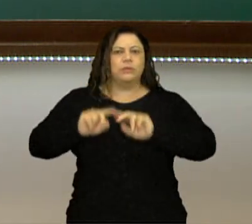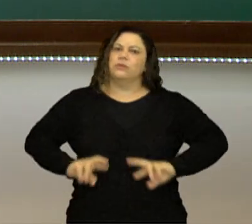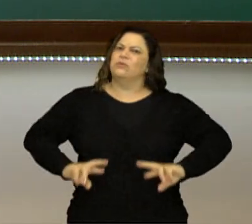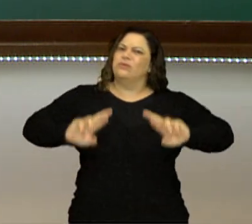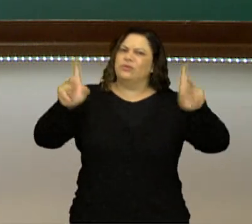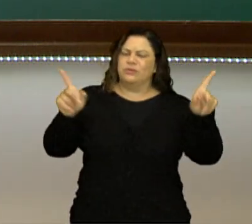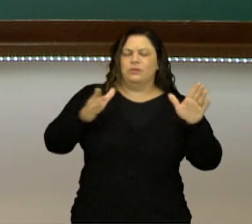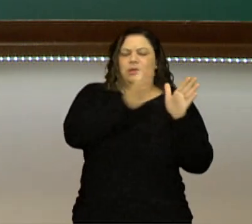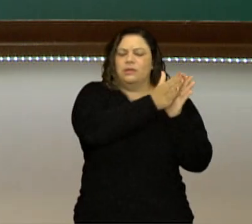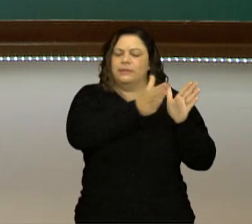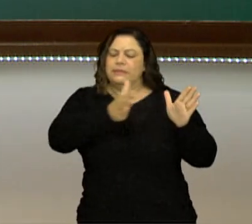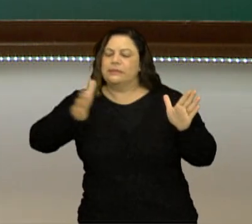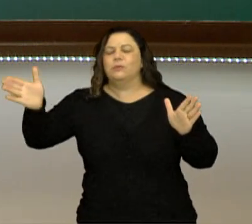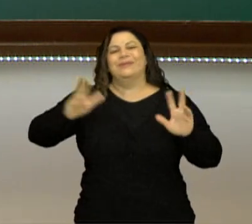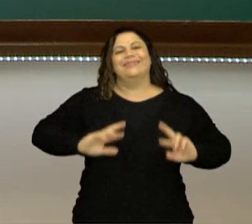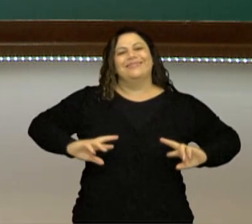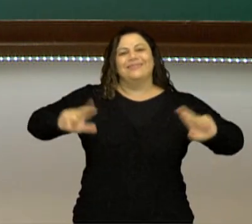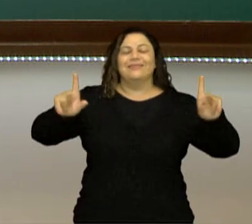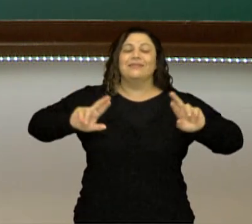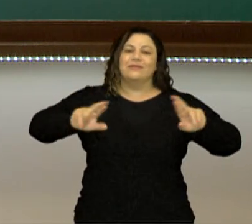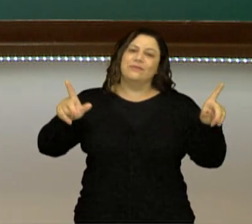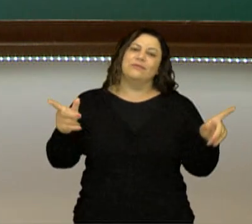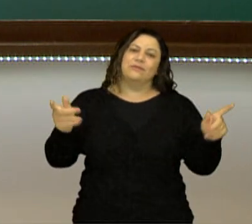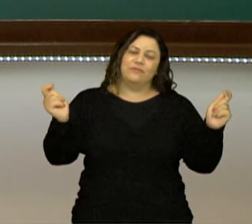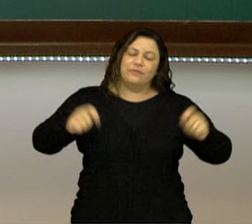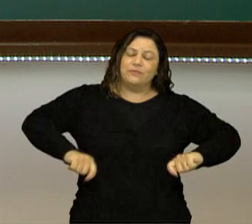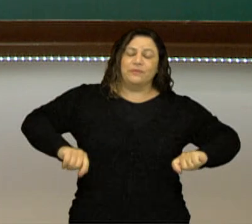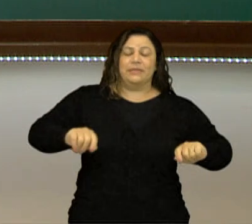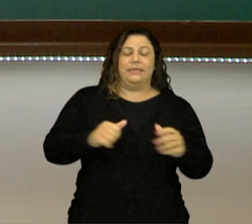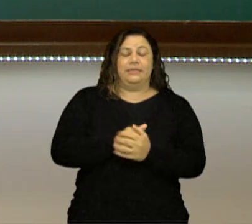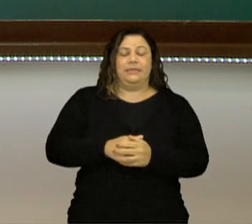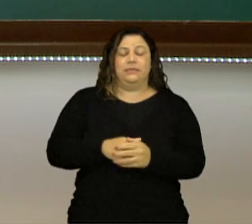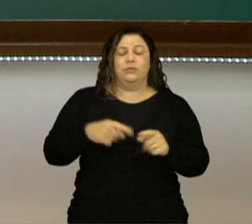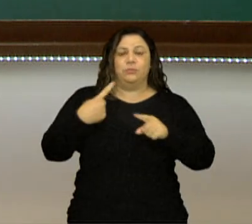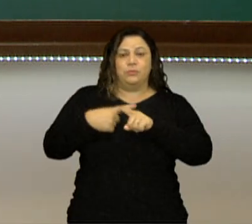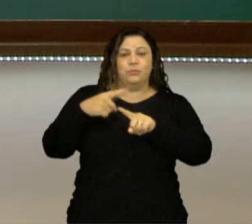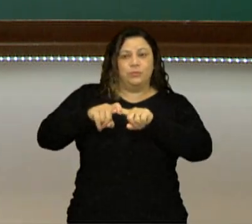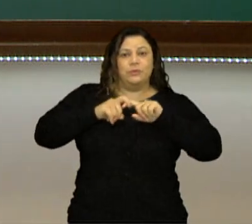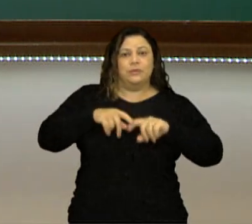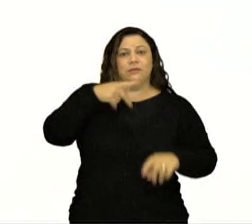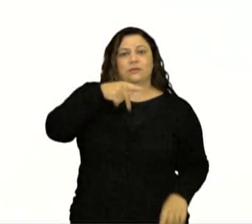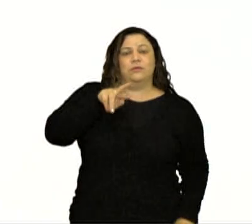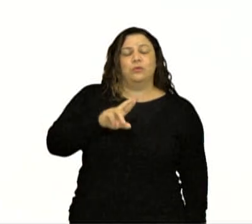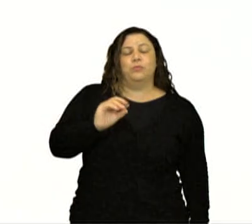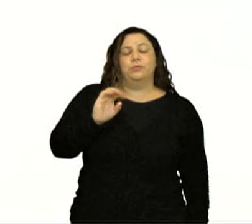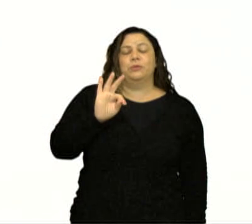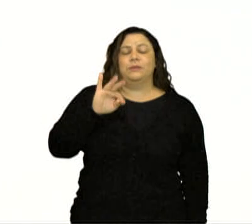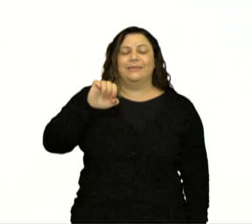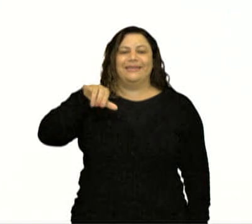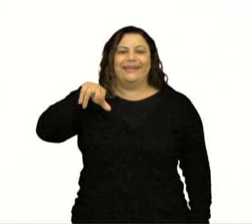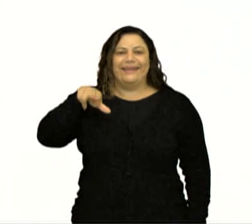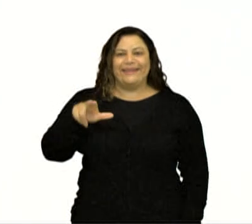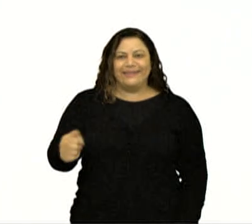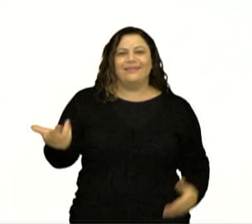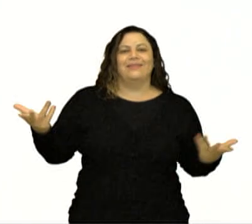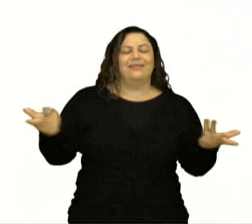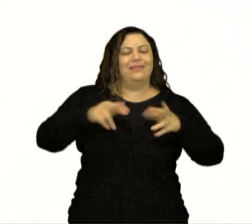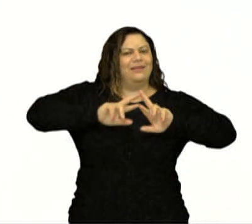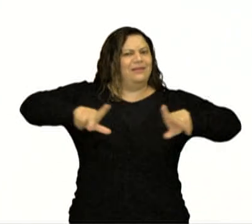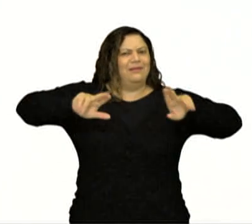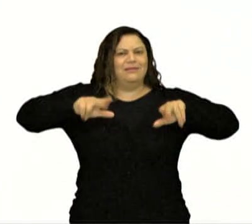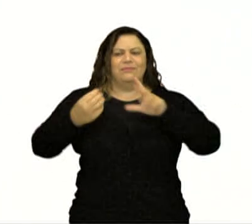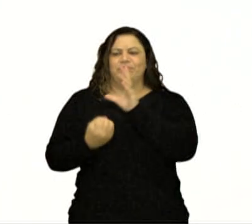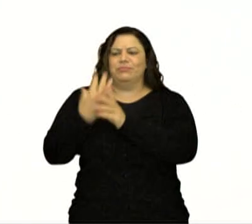diferentes, sequências diferentes de aminoácidos, dando proteínas diferentes também, e também com isso a formação de